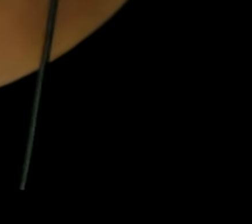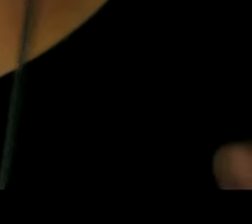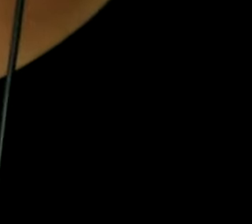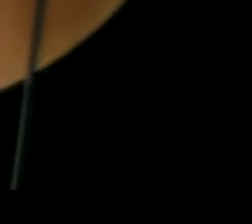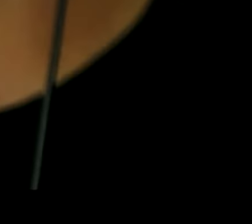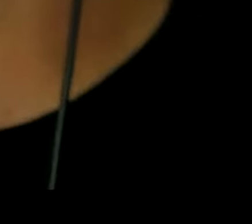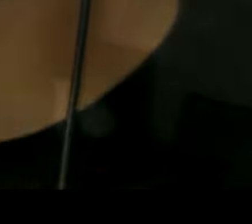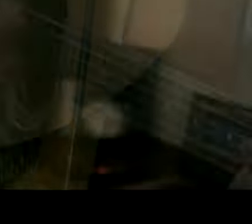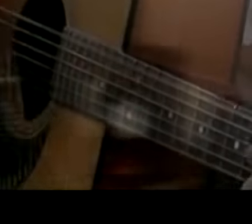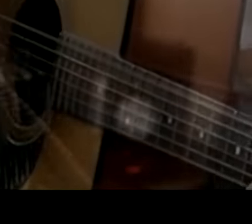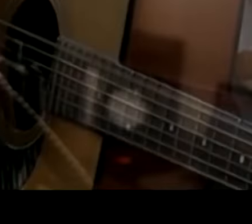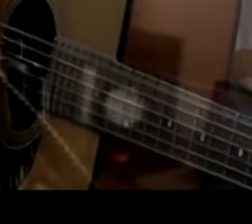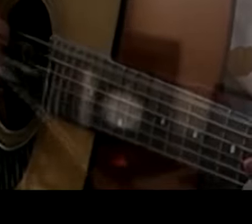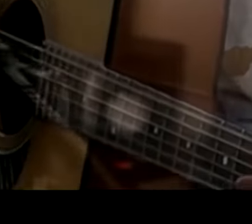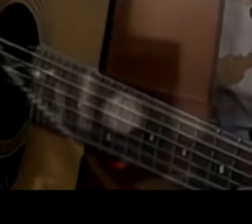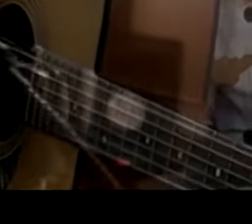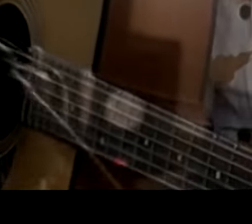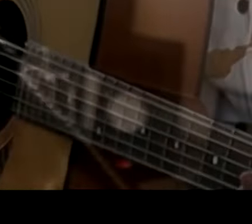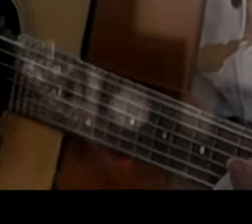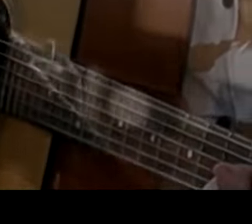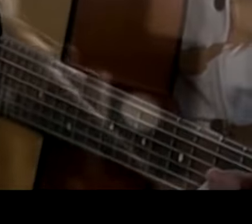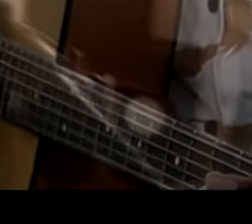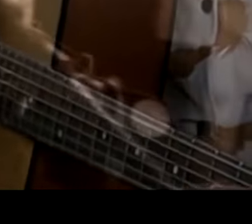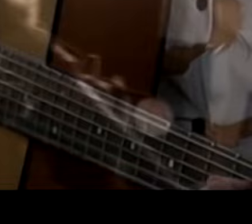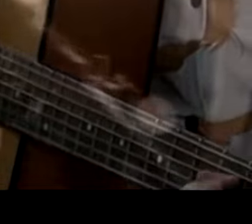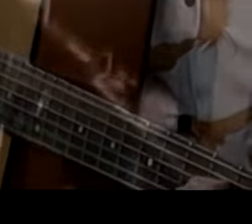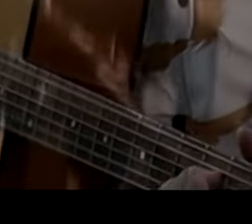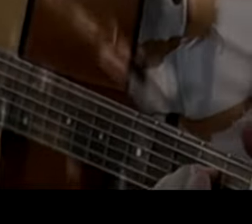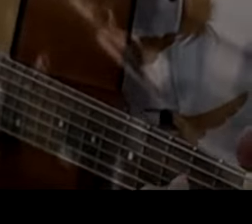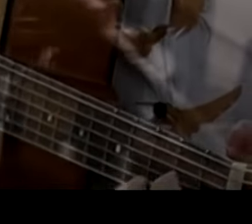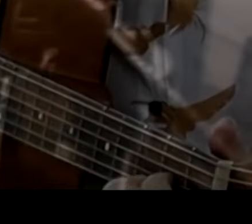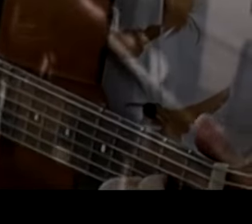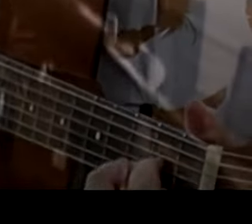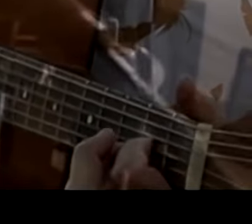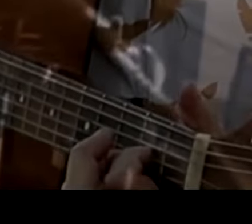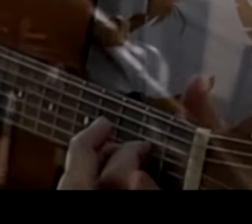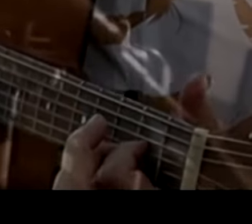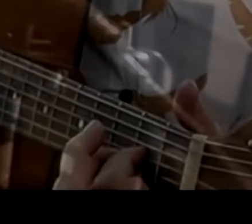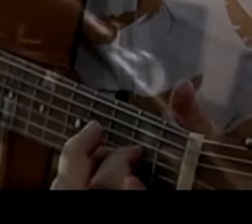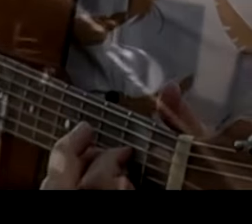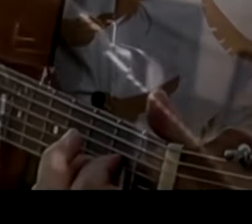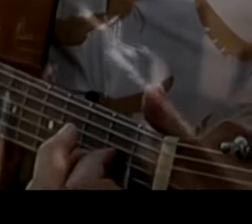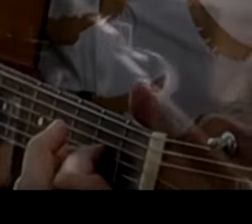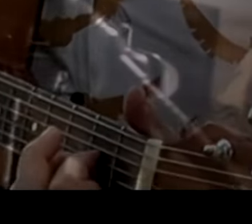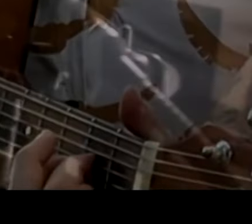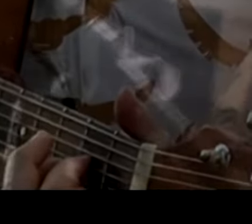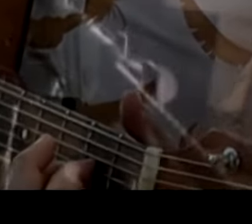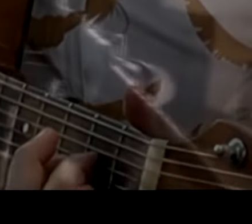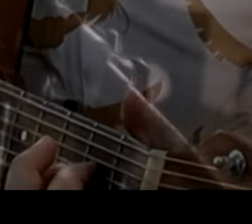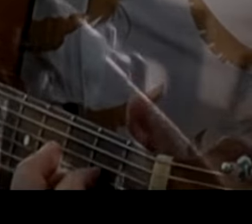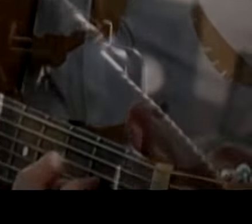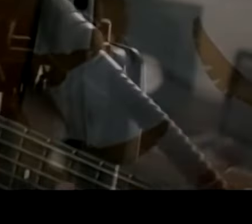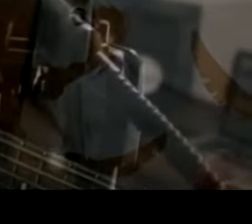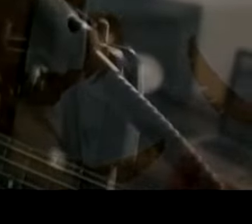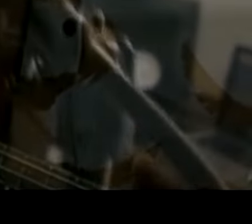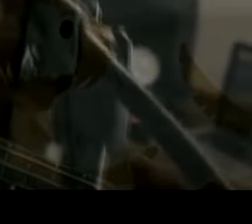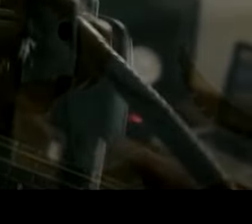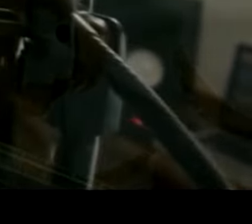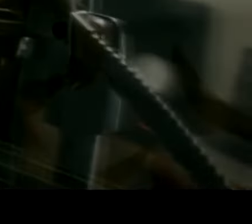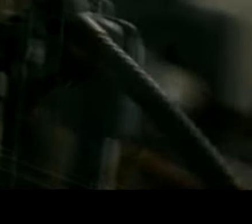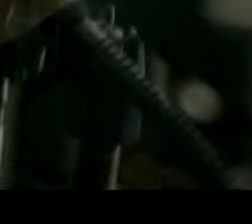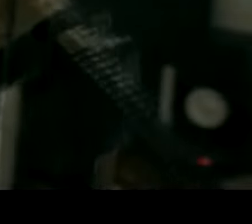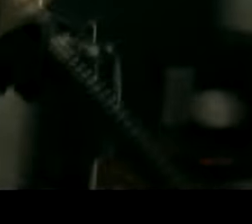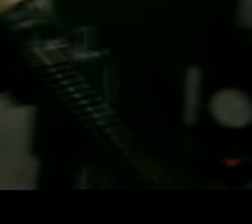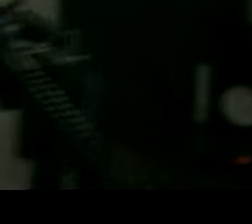És meu Deus a quem canto glória, exultado meu coração está. É o Senhor quem dá